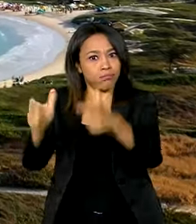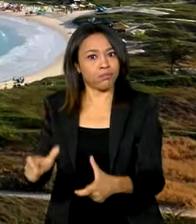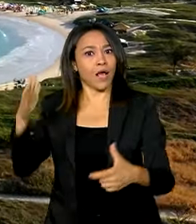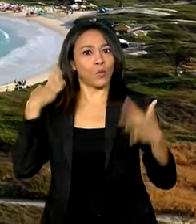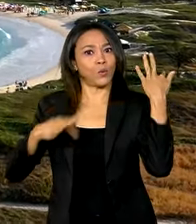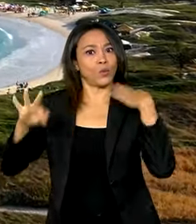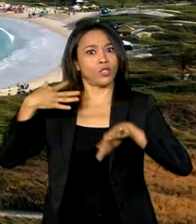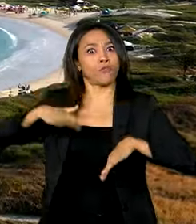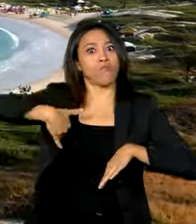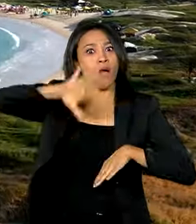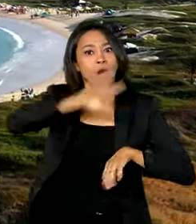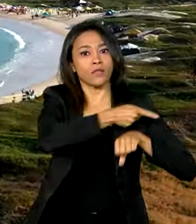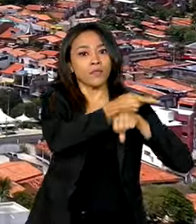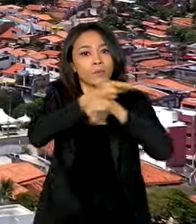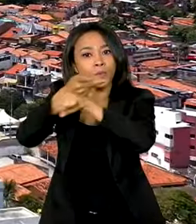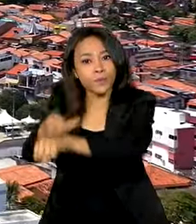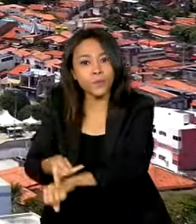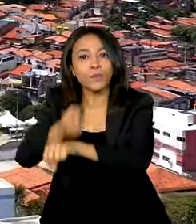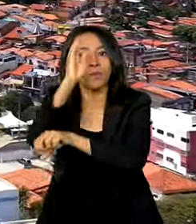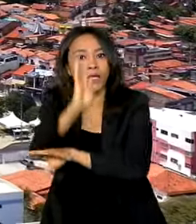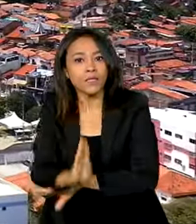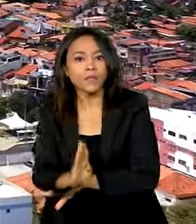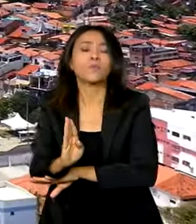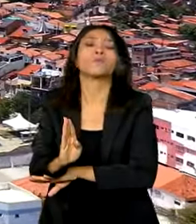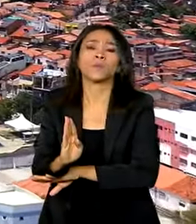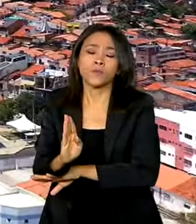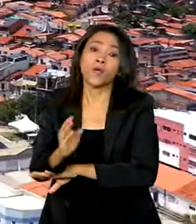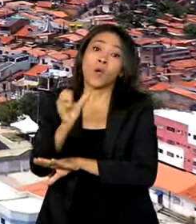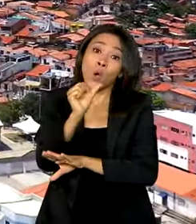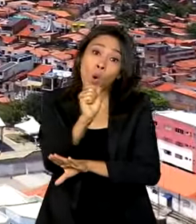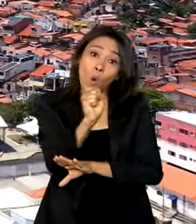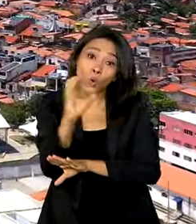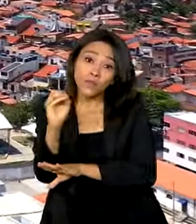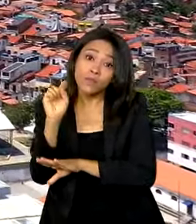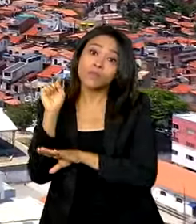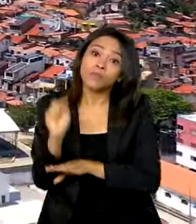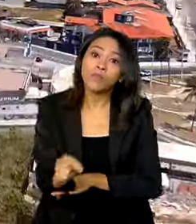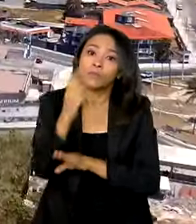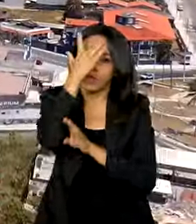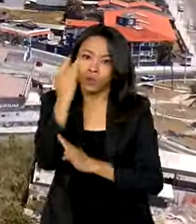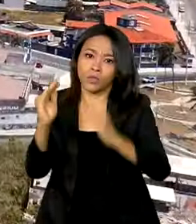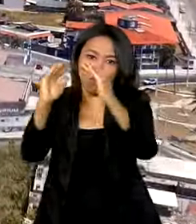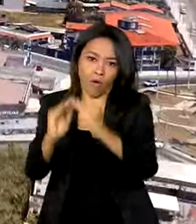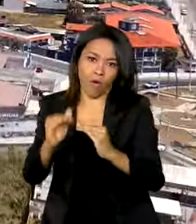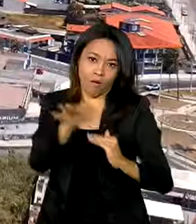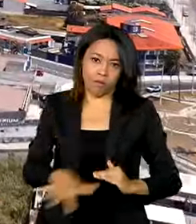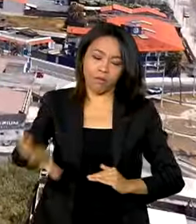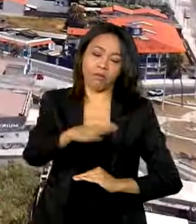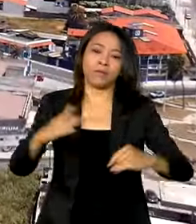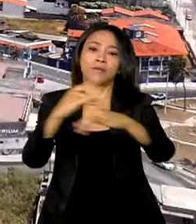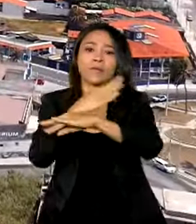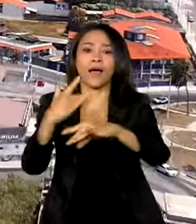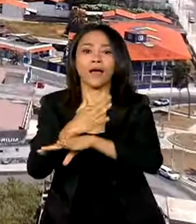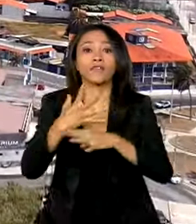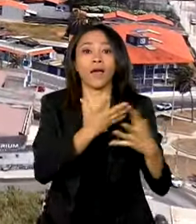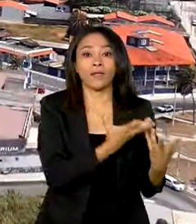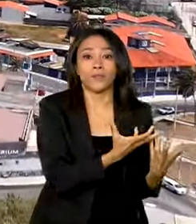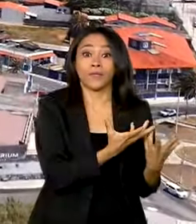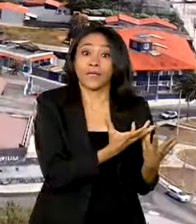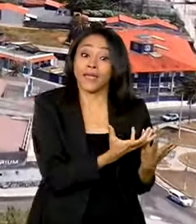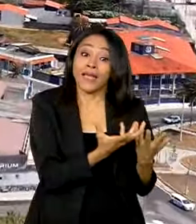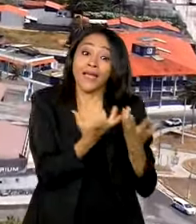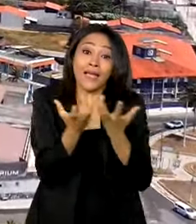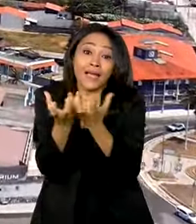mais procurados do Brasil. Com cerca de 800 mil habitantes, a cidade vai receber